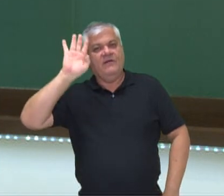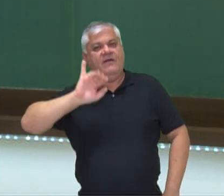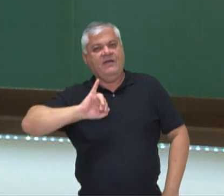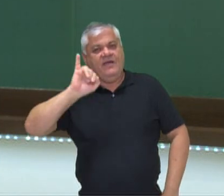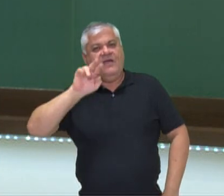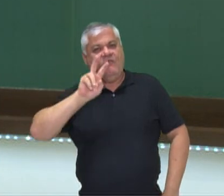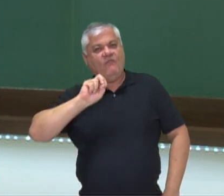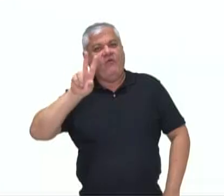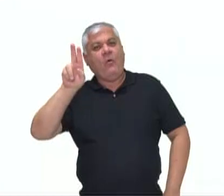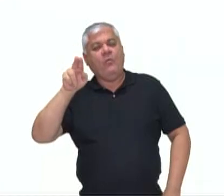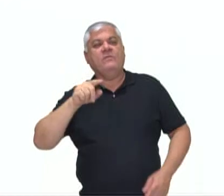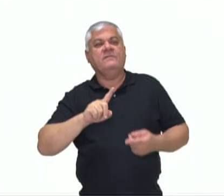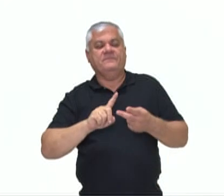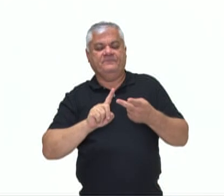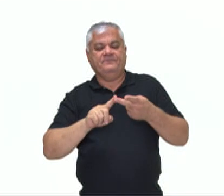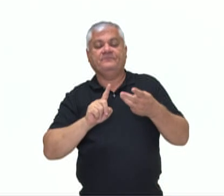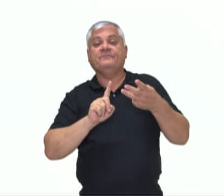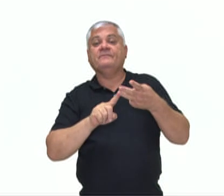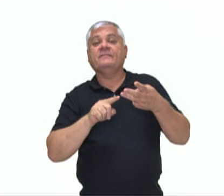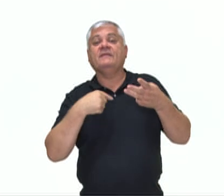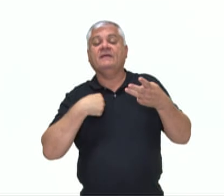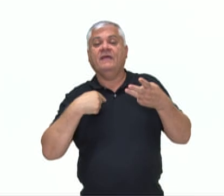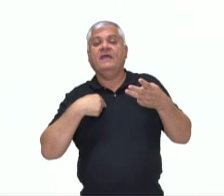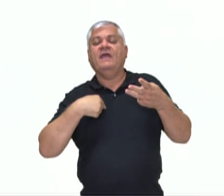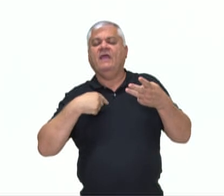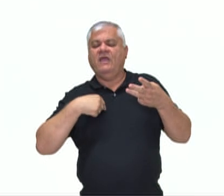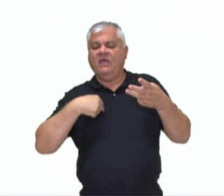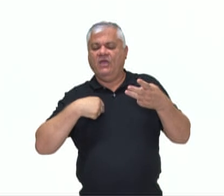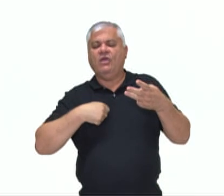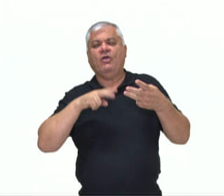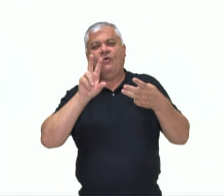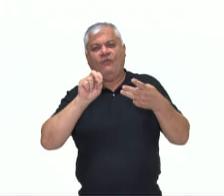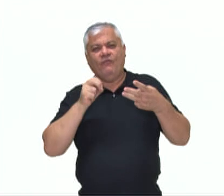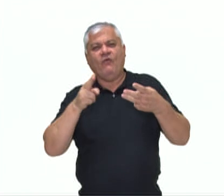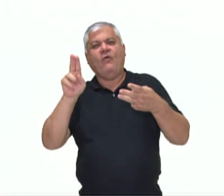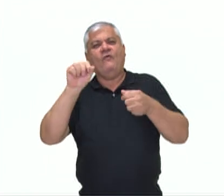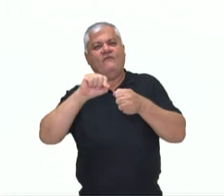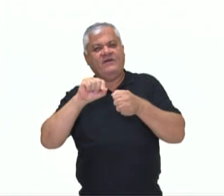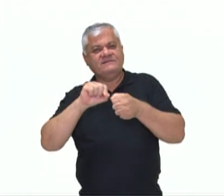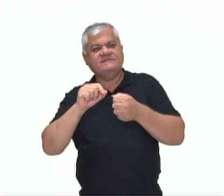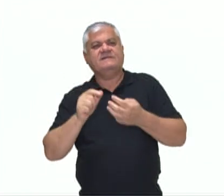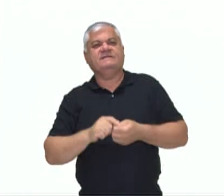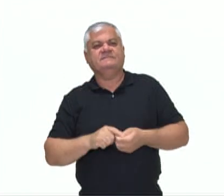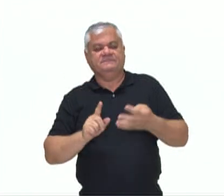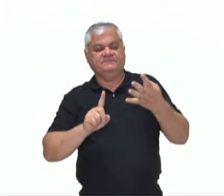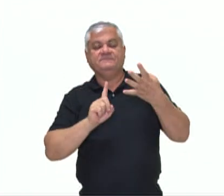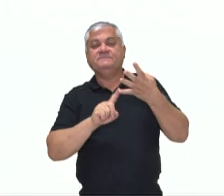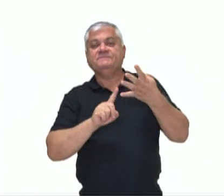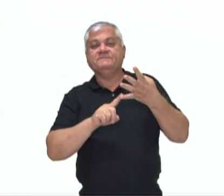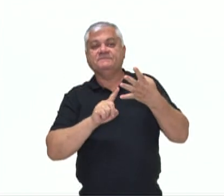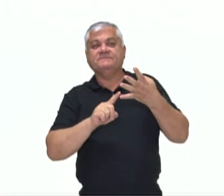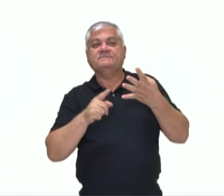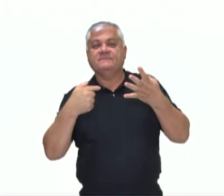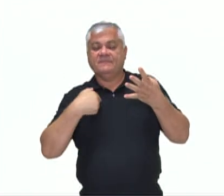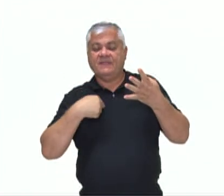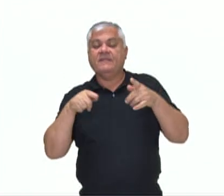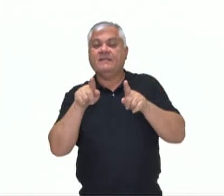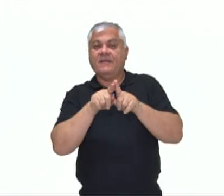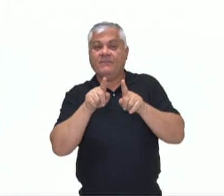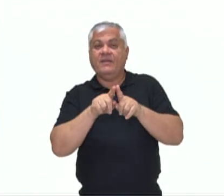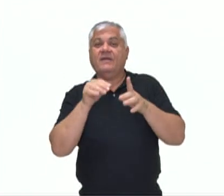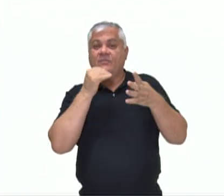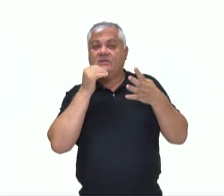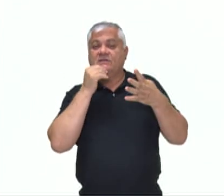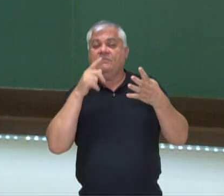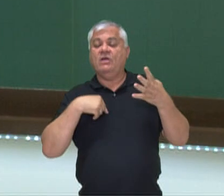vou. I am going to, eu irei fazer. We are going to, e você pode